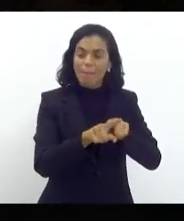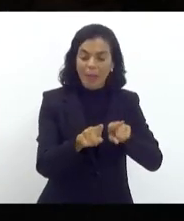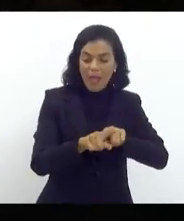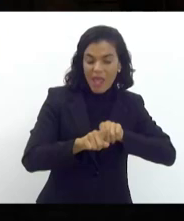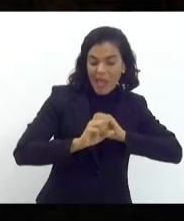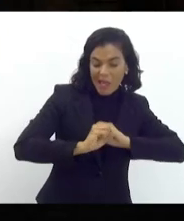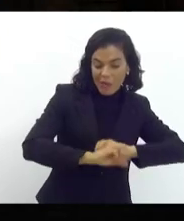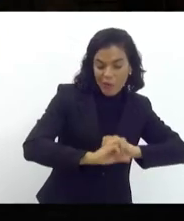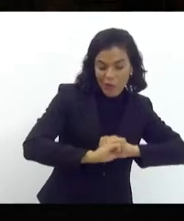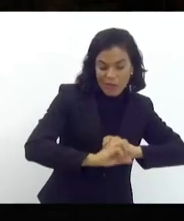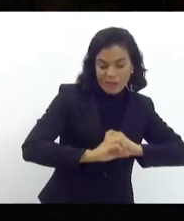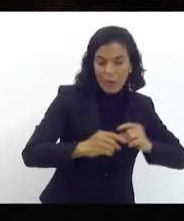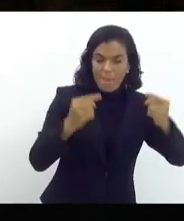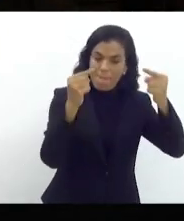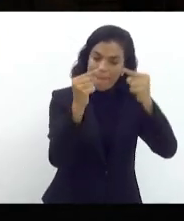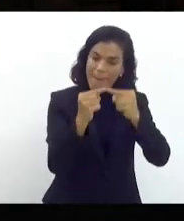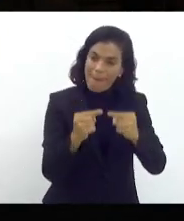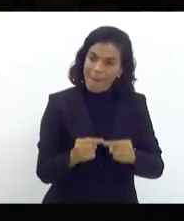adequado